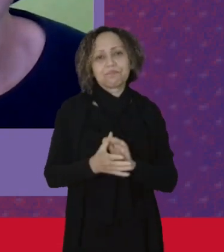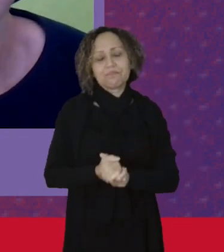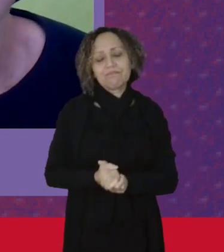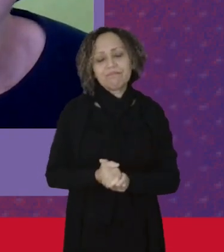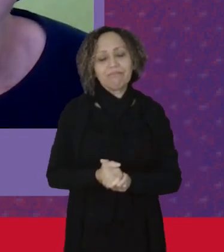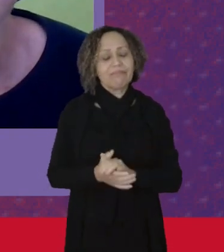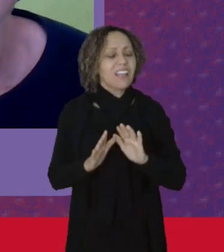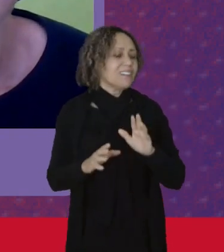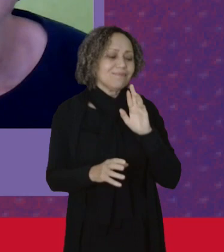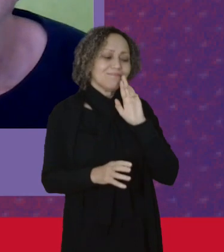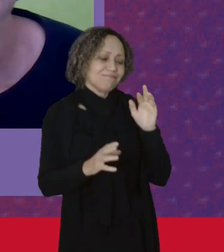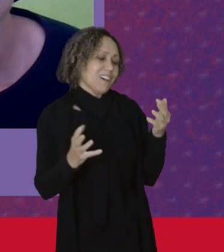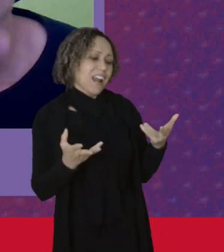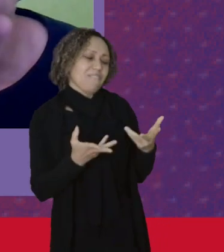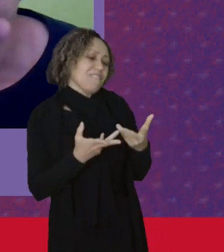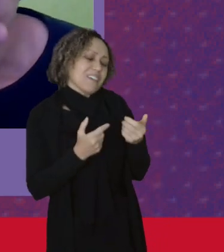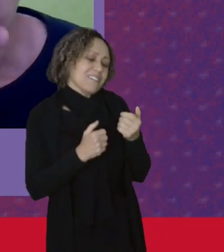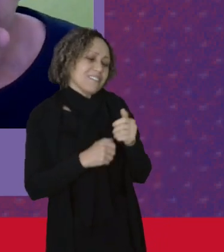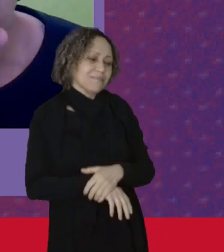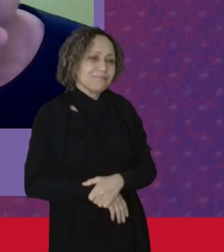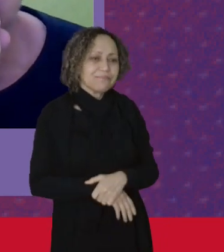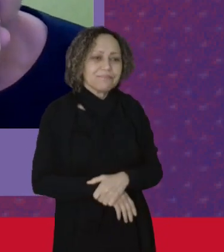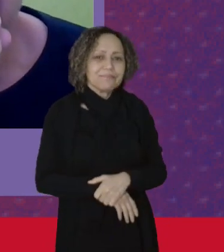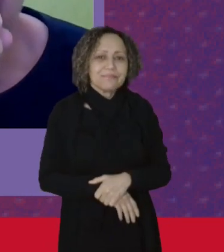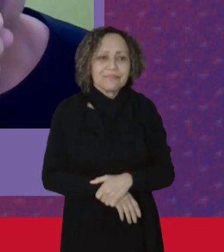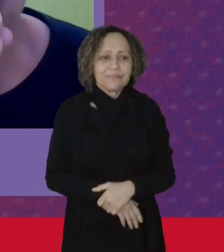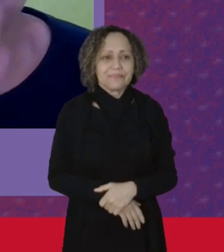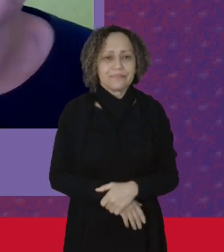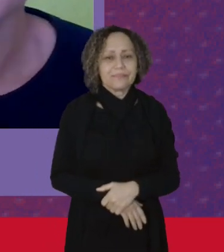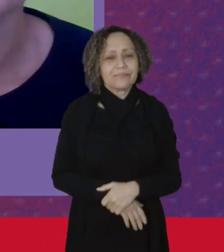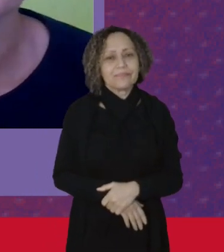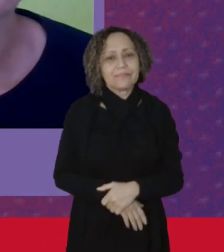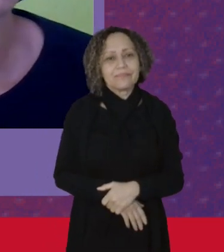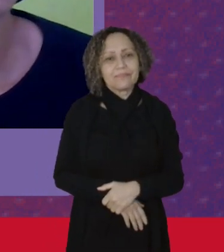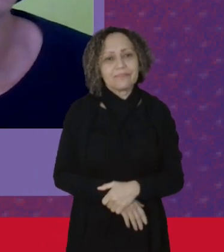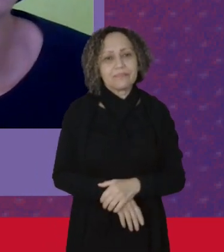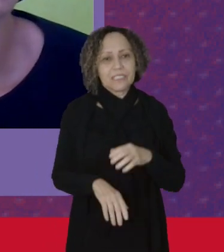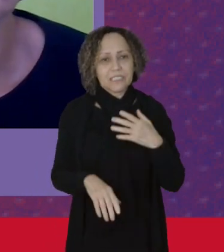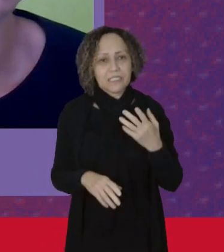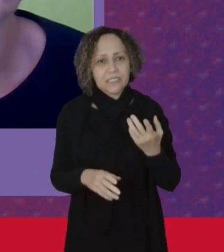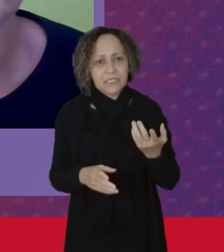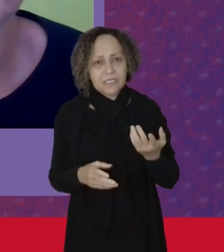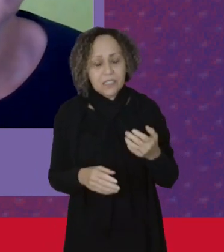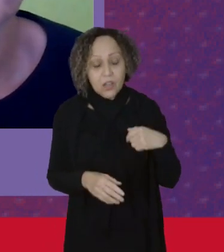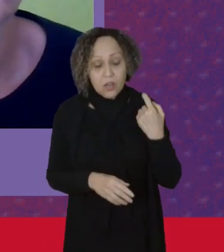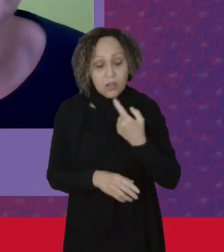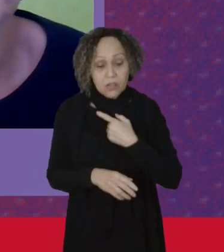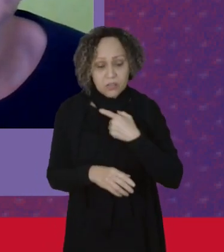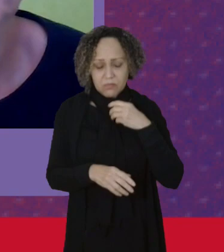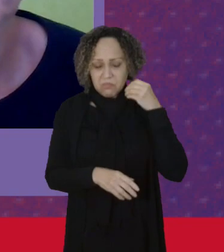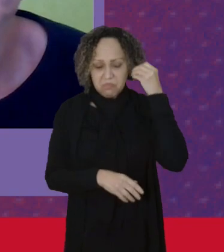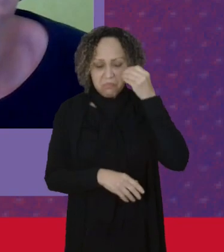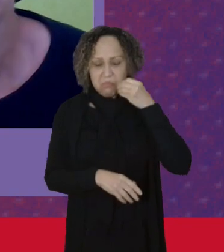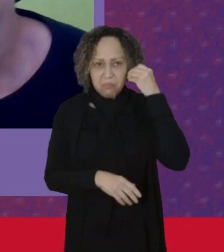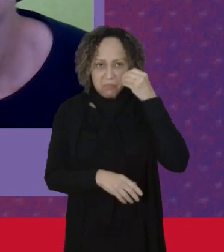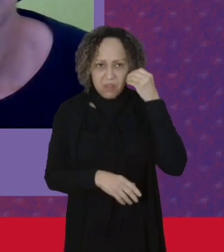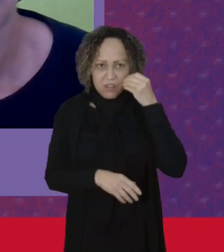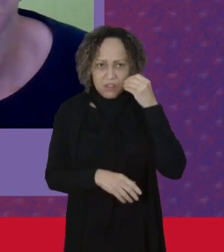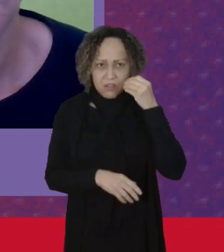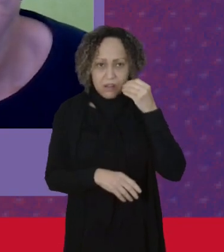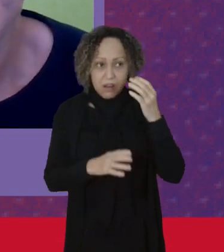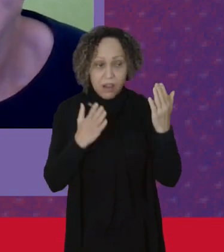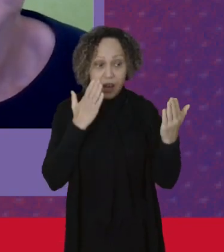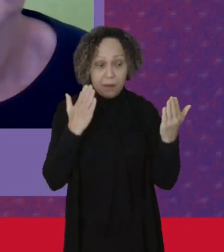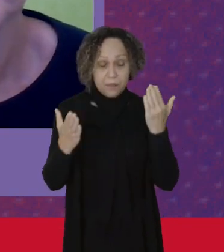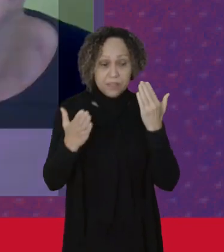Maravilha, Eliane. E no encontro, né, disso que a Eliane está trazendo, a psicologia,